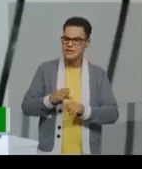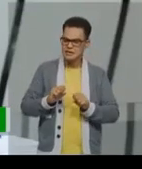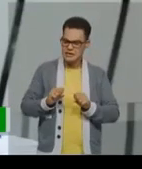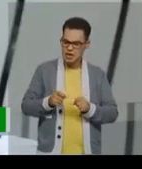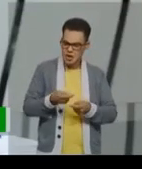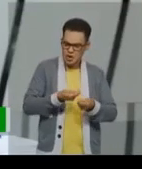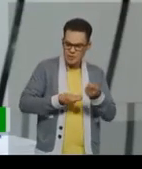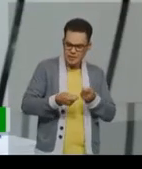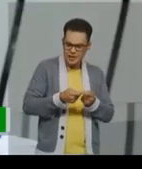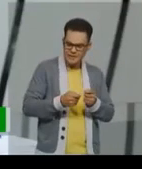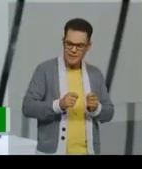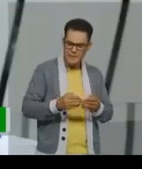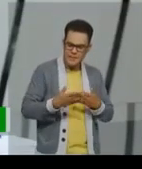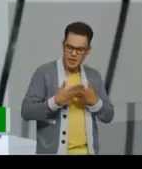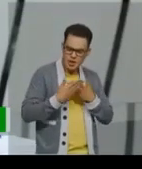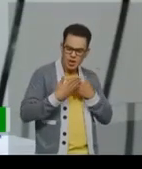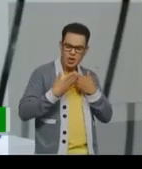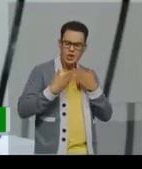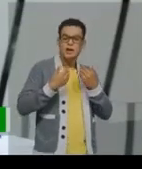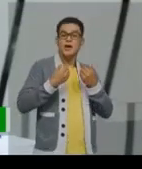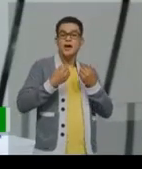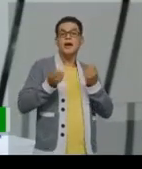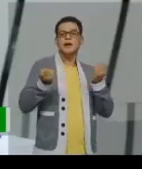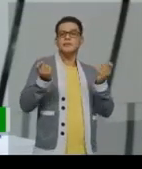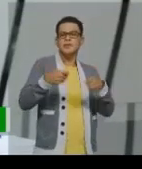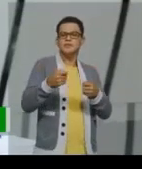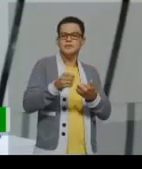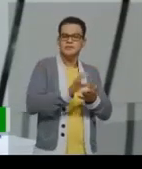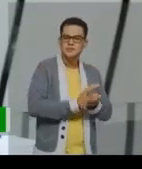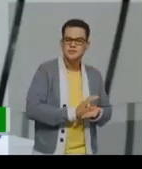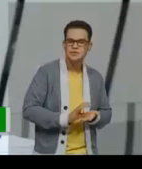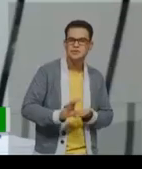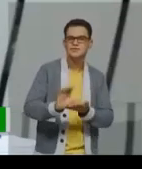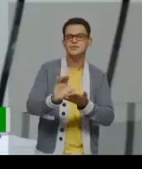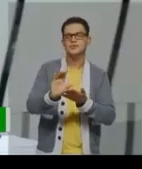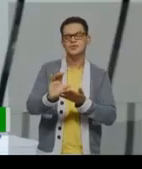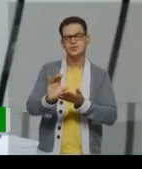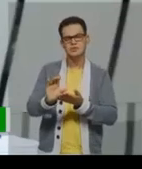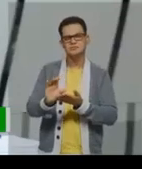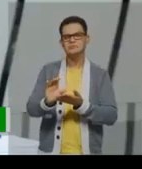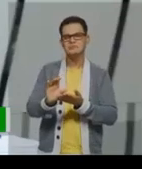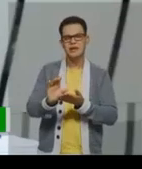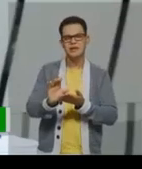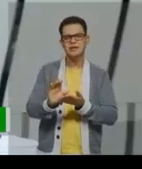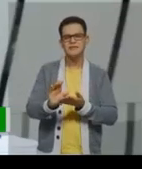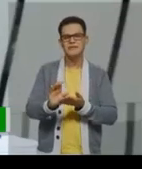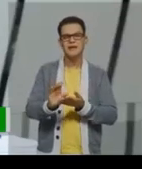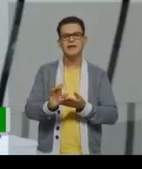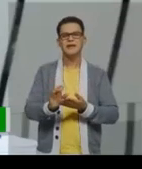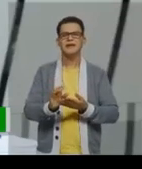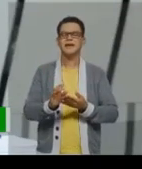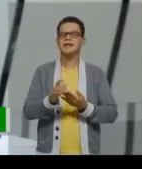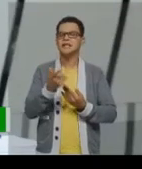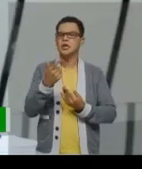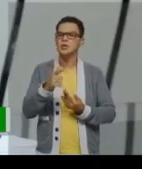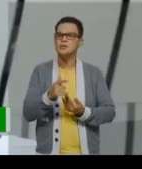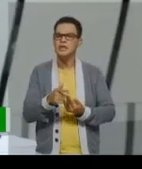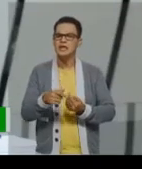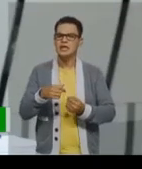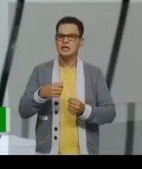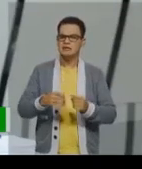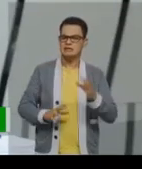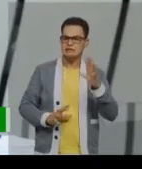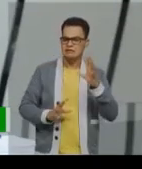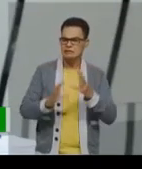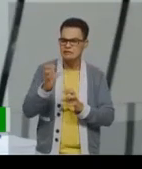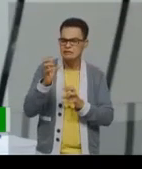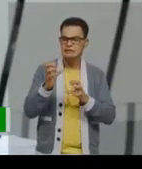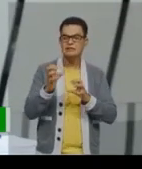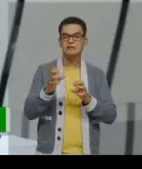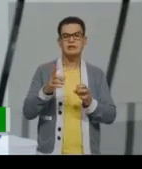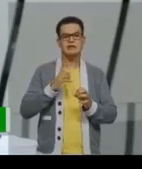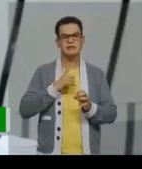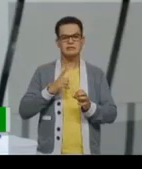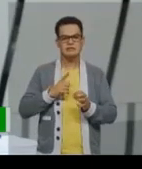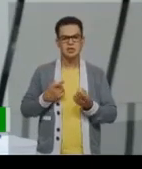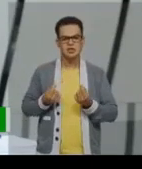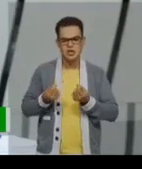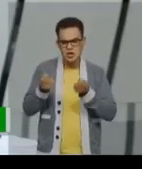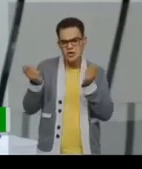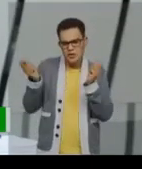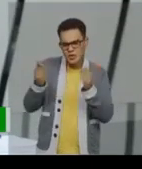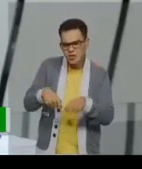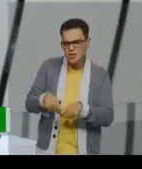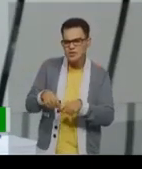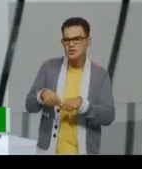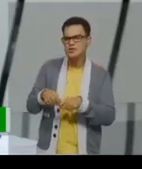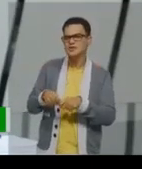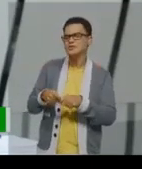podem também investir. Então, estando livre de conflitos, tendo condições para investir na indústria, para buscar locais